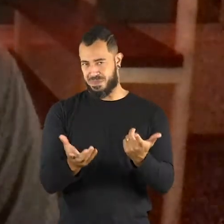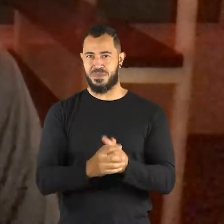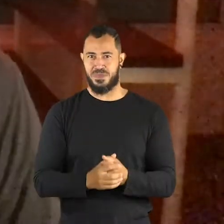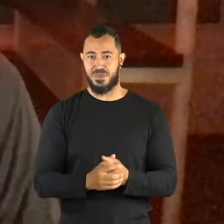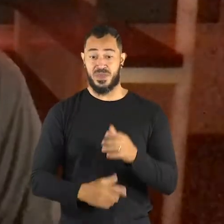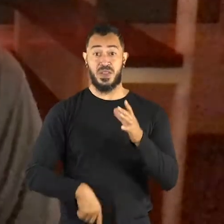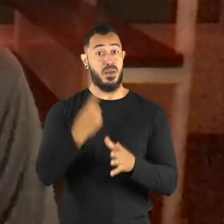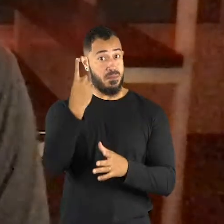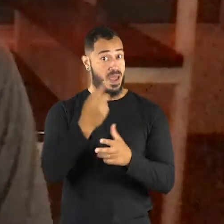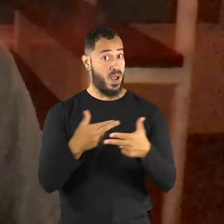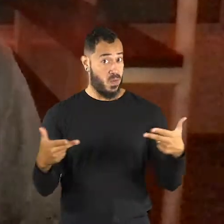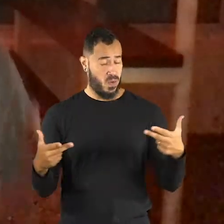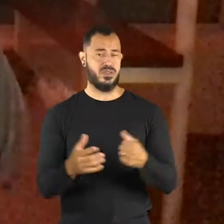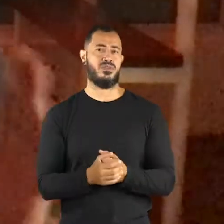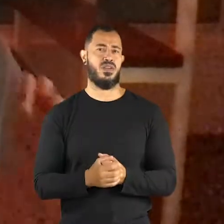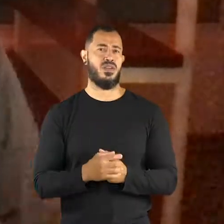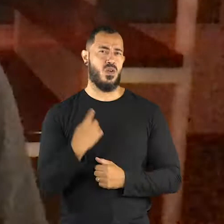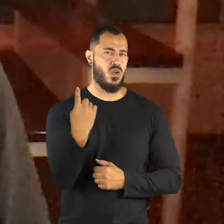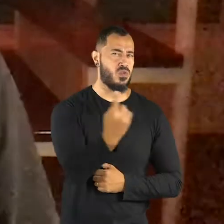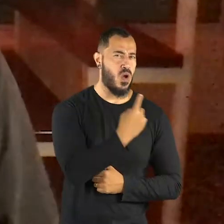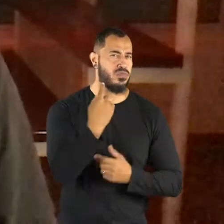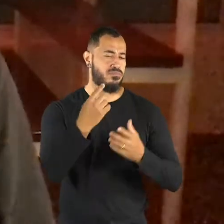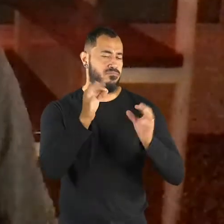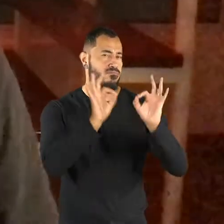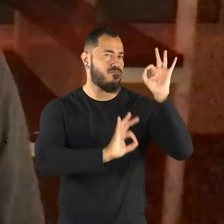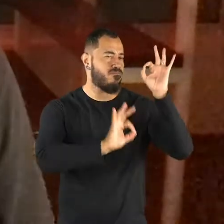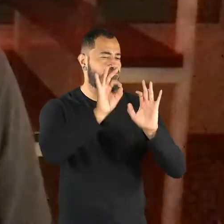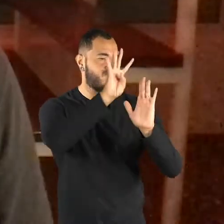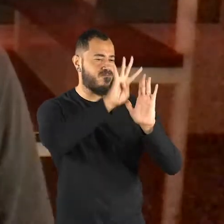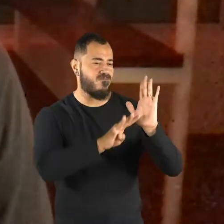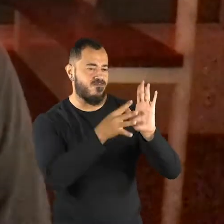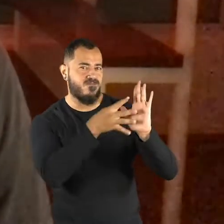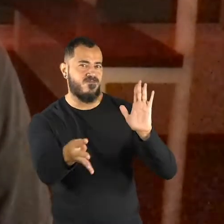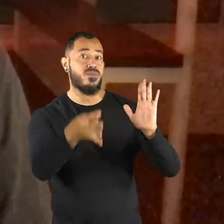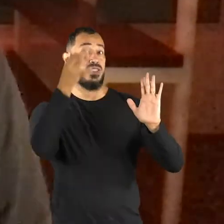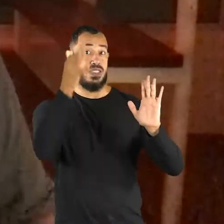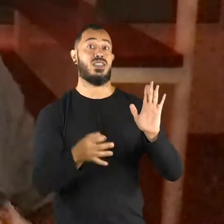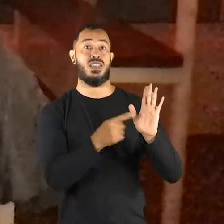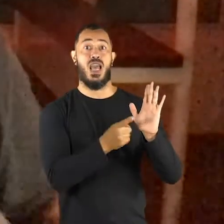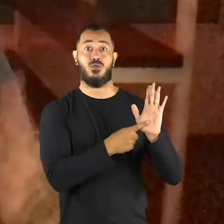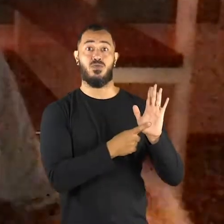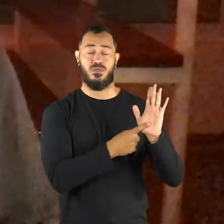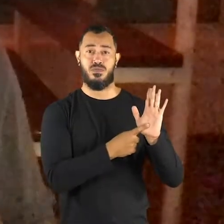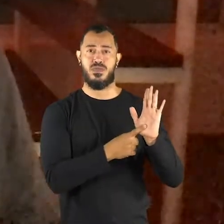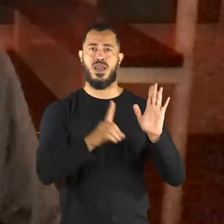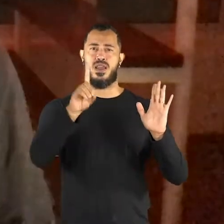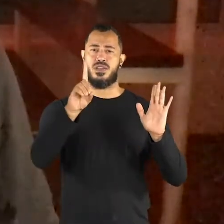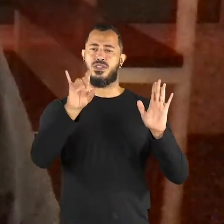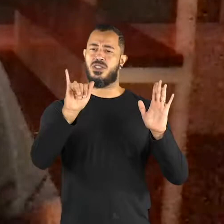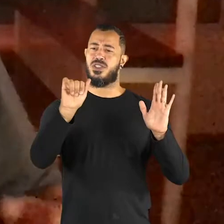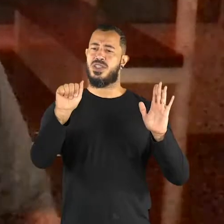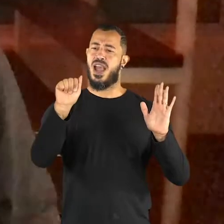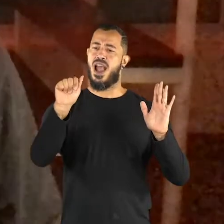primeira parte é a gente diagramar esse roteiro. Por que isso é importante? Porque a gente pensa formas de fazer